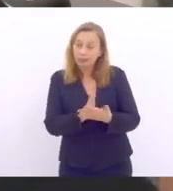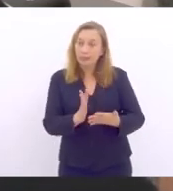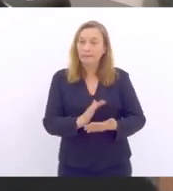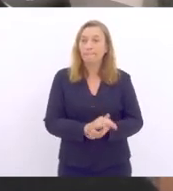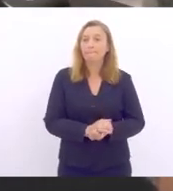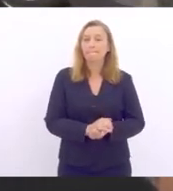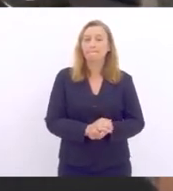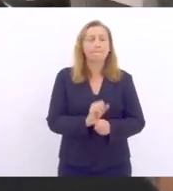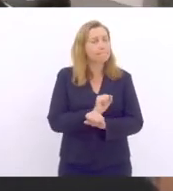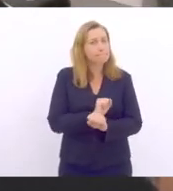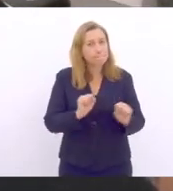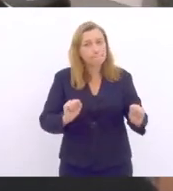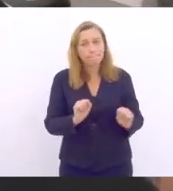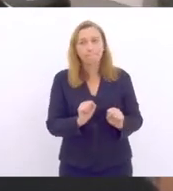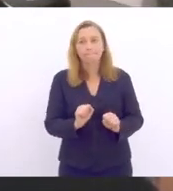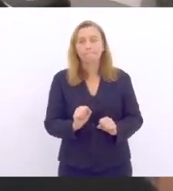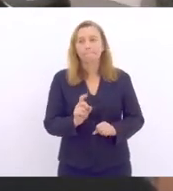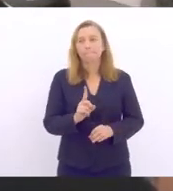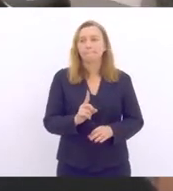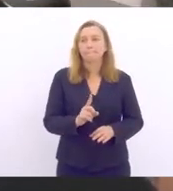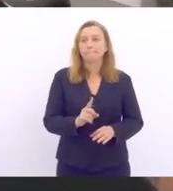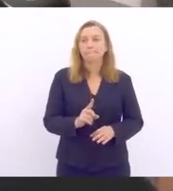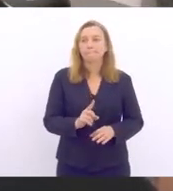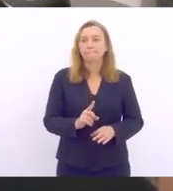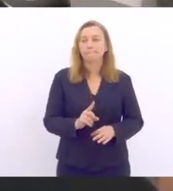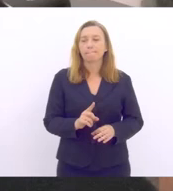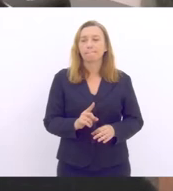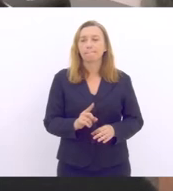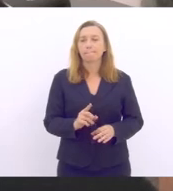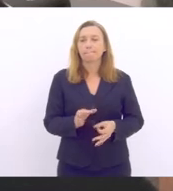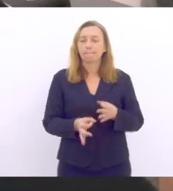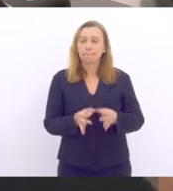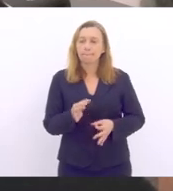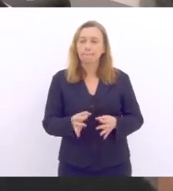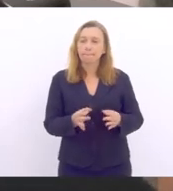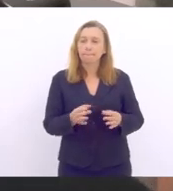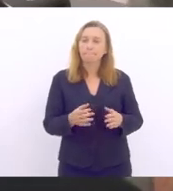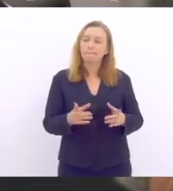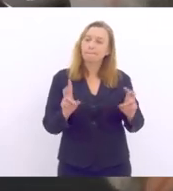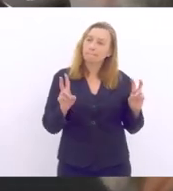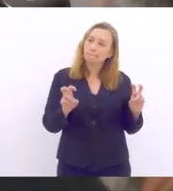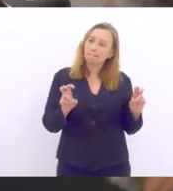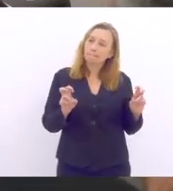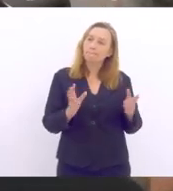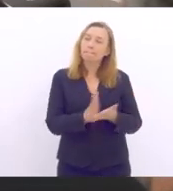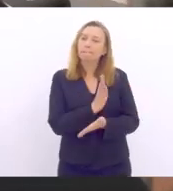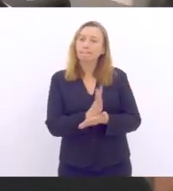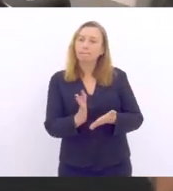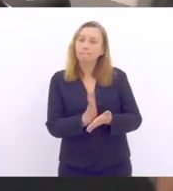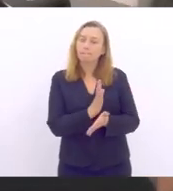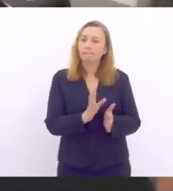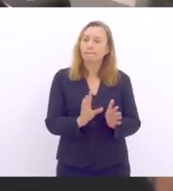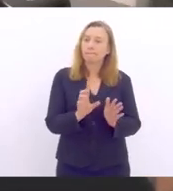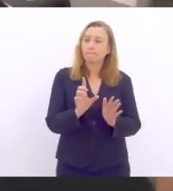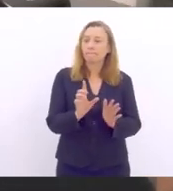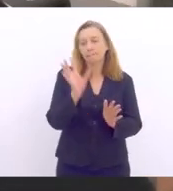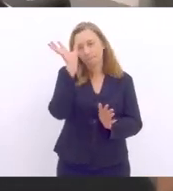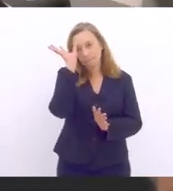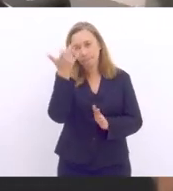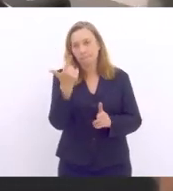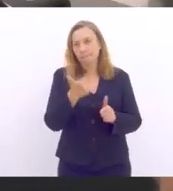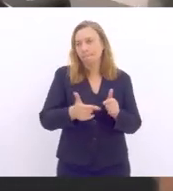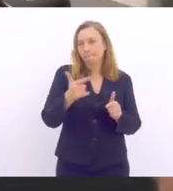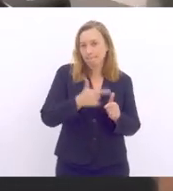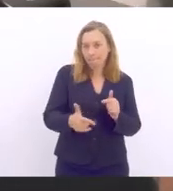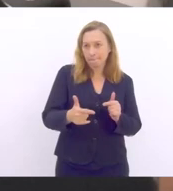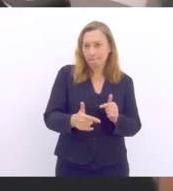é impossível não judicializar determinada questão e não chegar à resolução de um problema que não seja